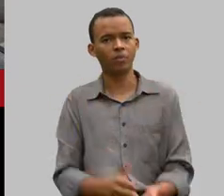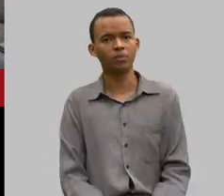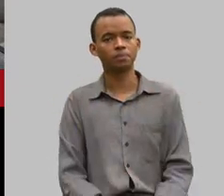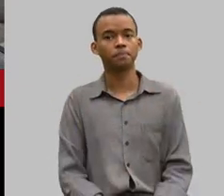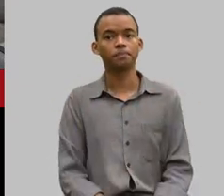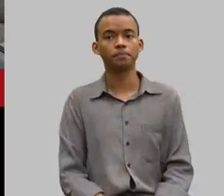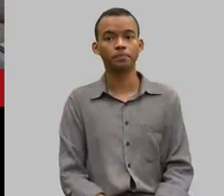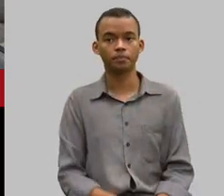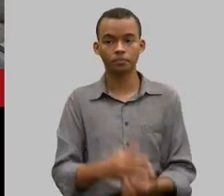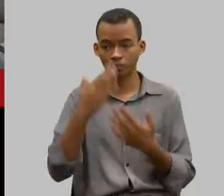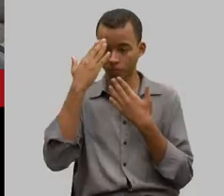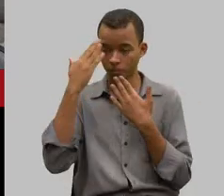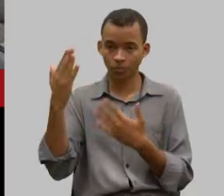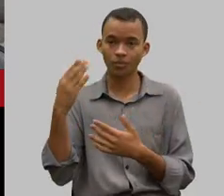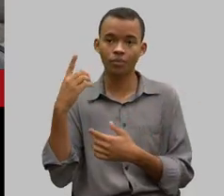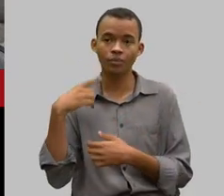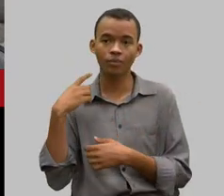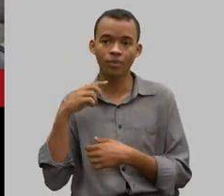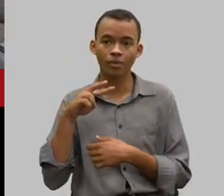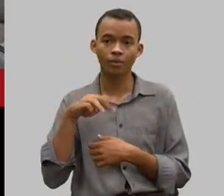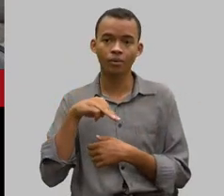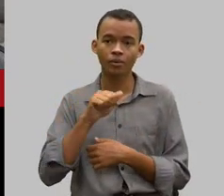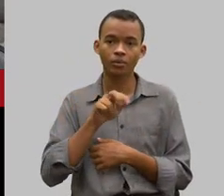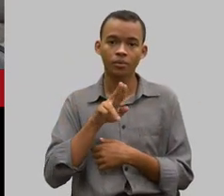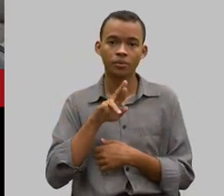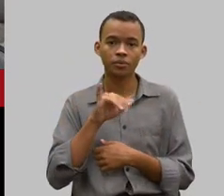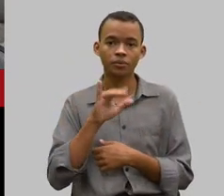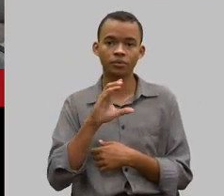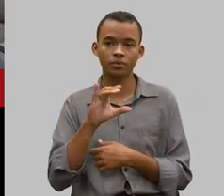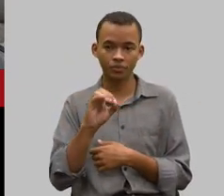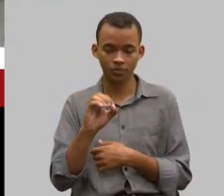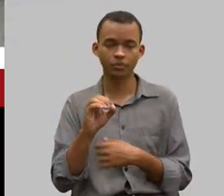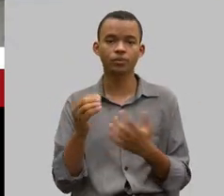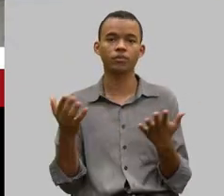Dr Maurício com a palavra Deputado Coronel